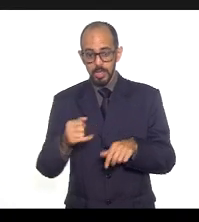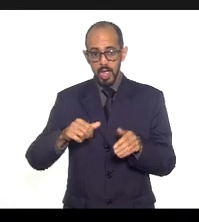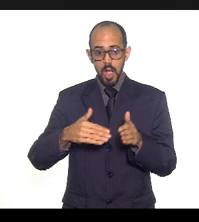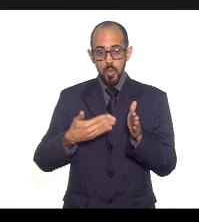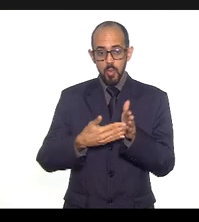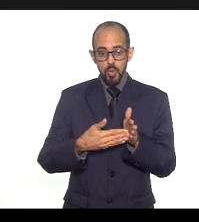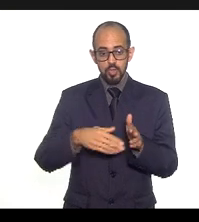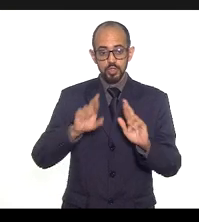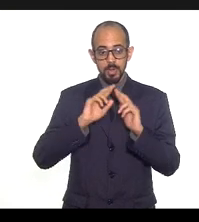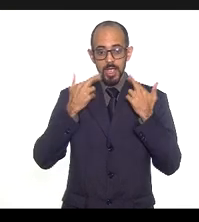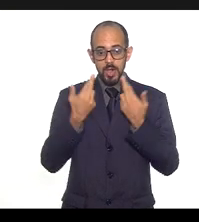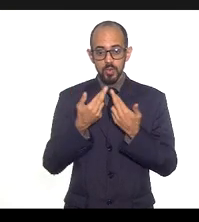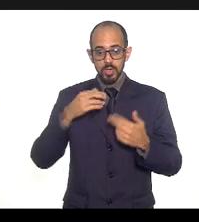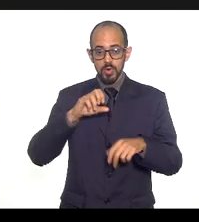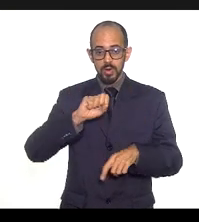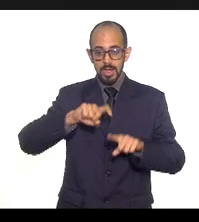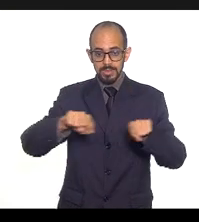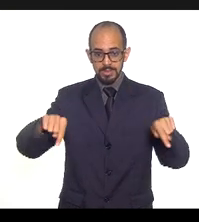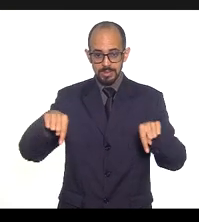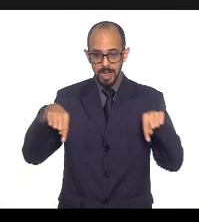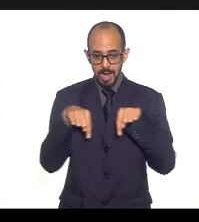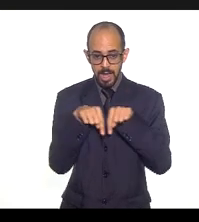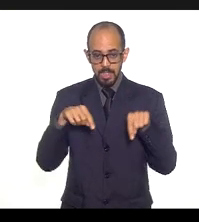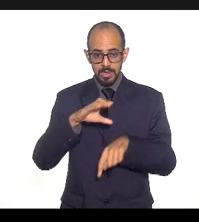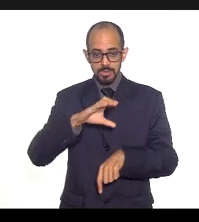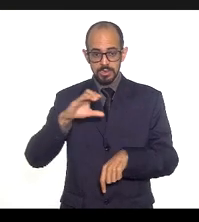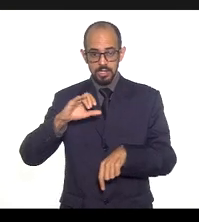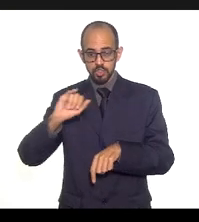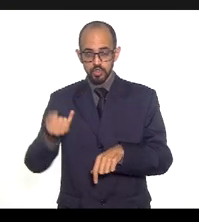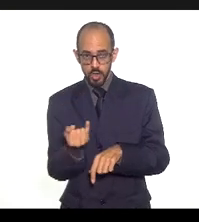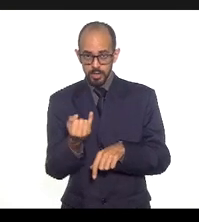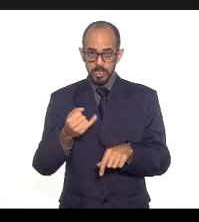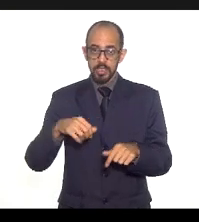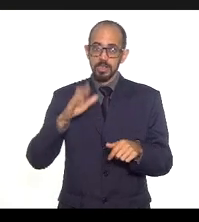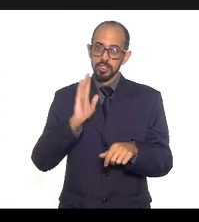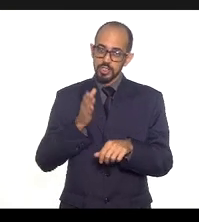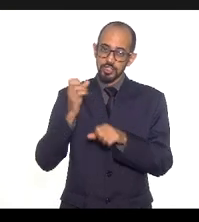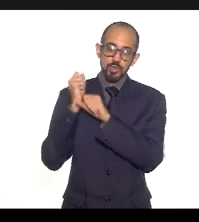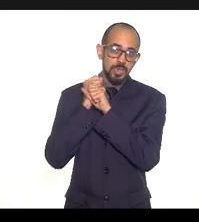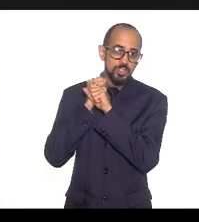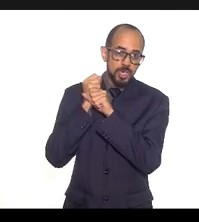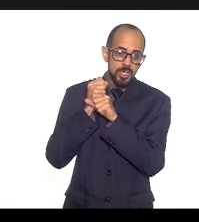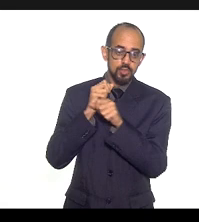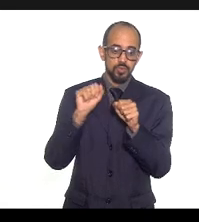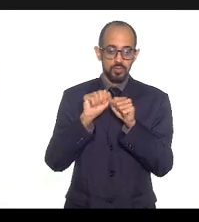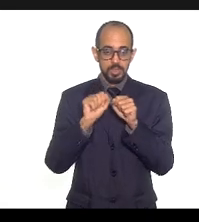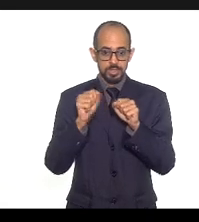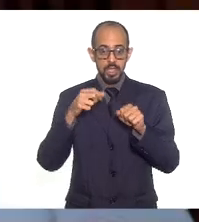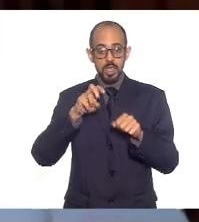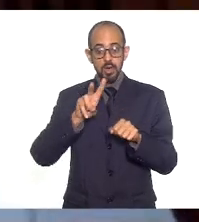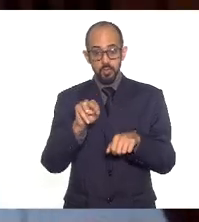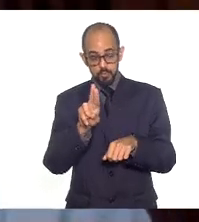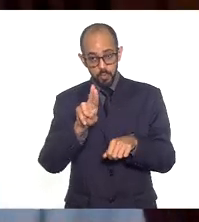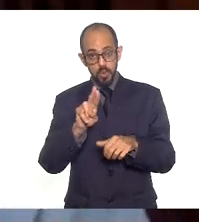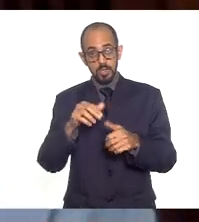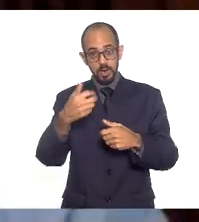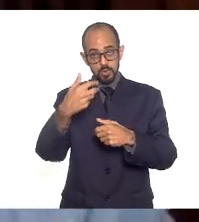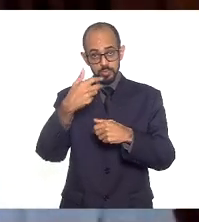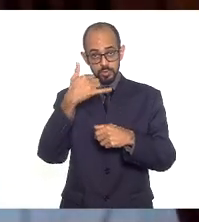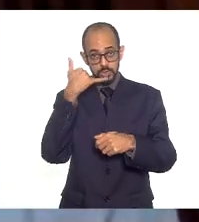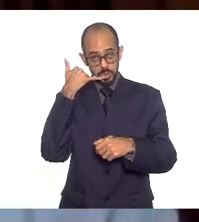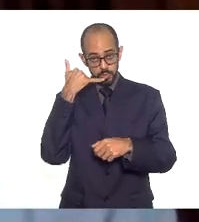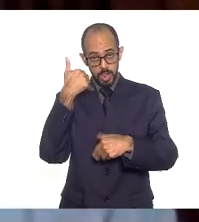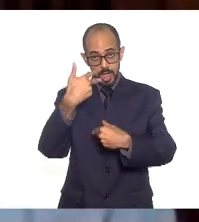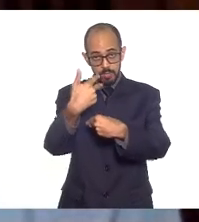da CCJ, onde durante muito tempo nós fizemos, eu vou estar lá com o celular, mas na sala. Então,